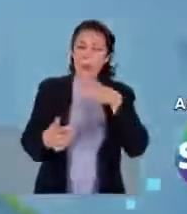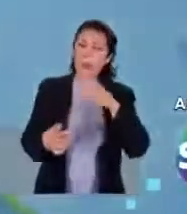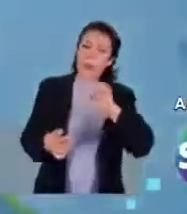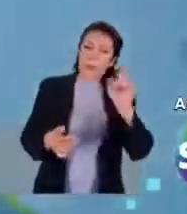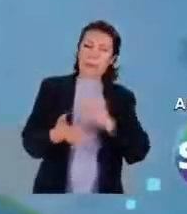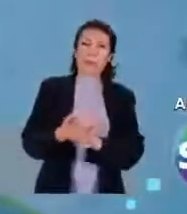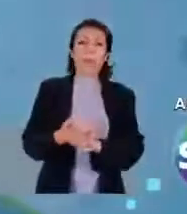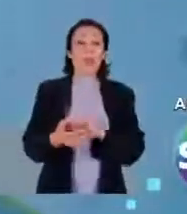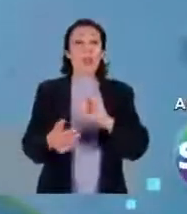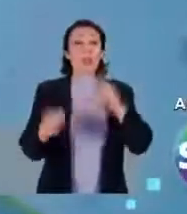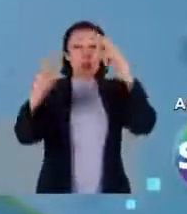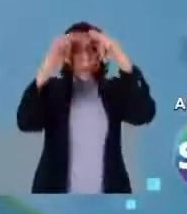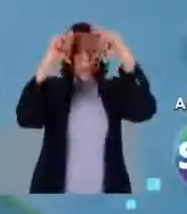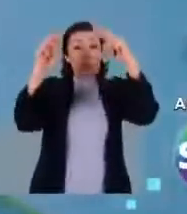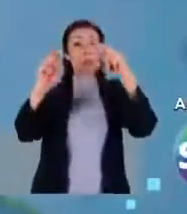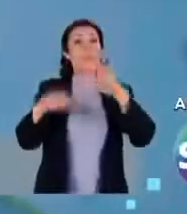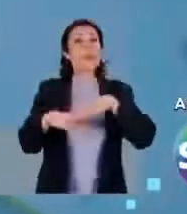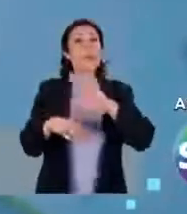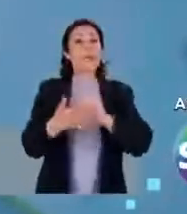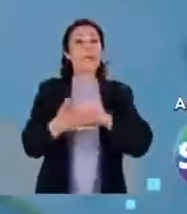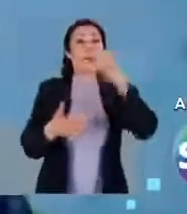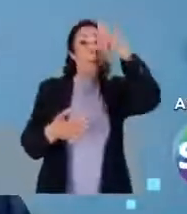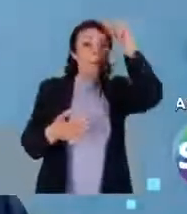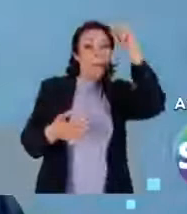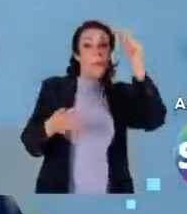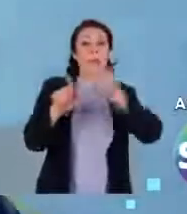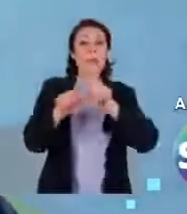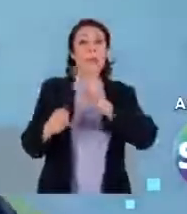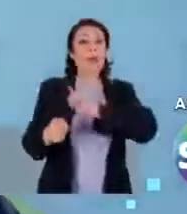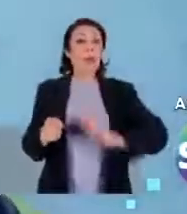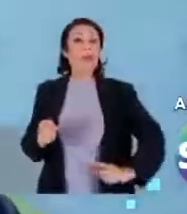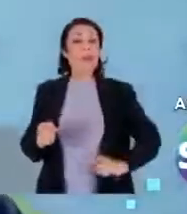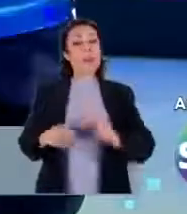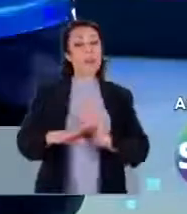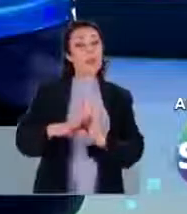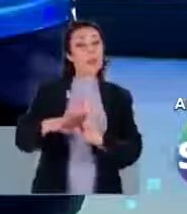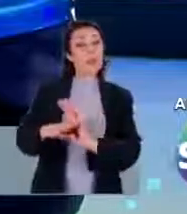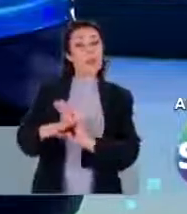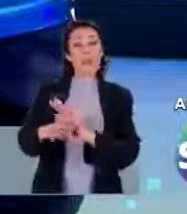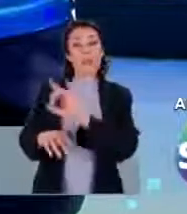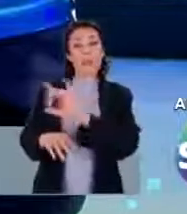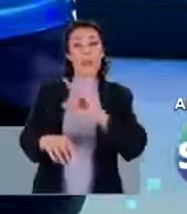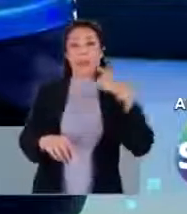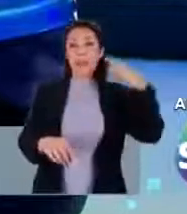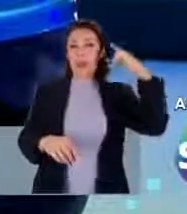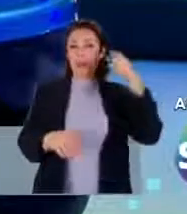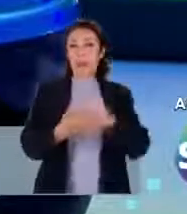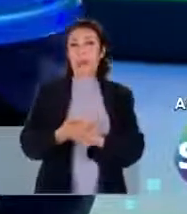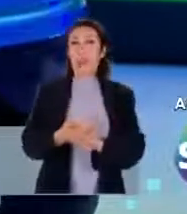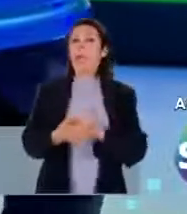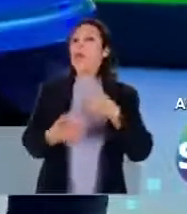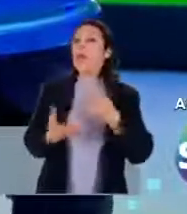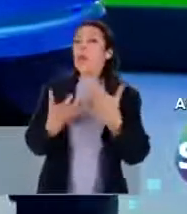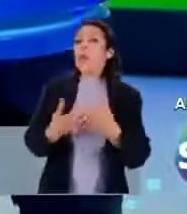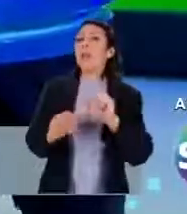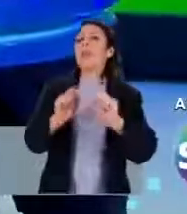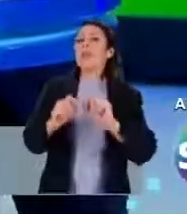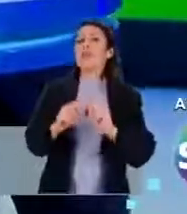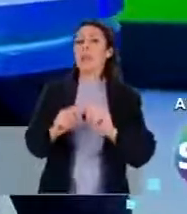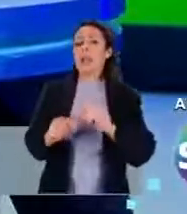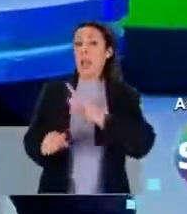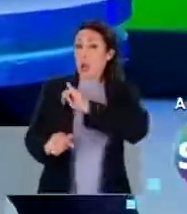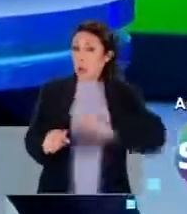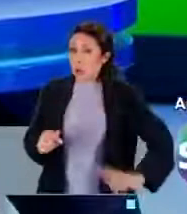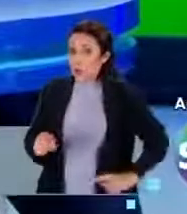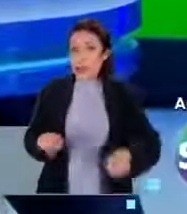ele só respeita mais do que isso o prefeito e o governador que dão a eleição dele então o que que eu vou fazer eu vou pegar os governadores e prefeitos